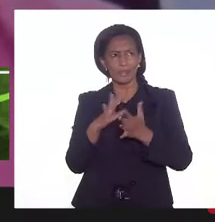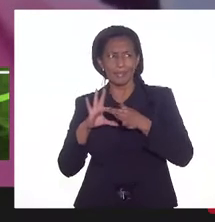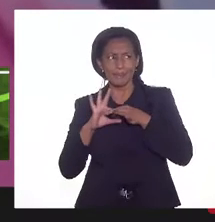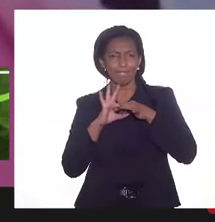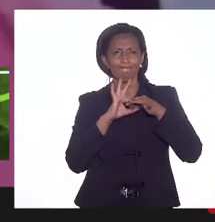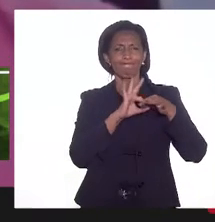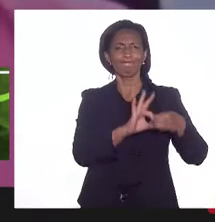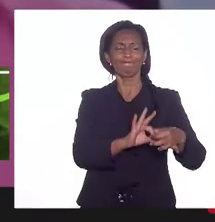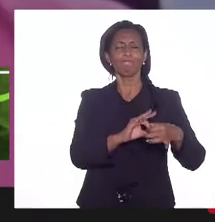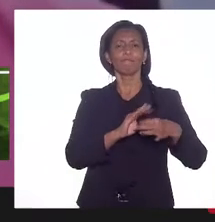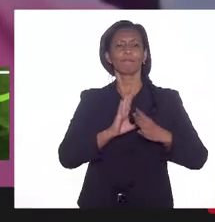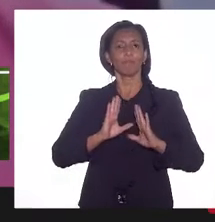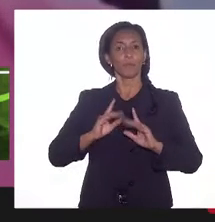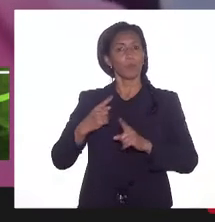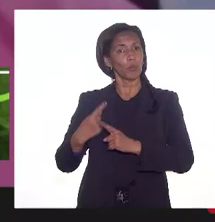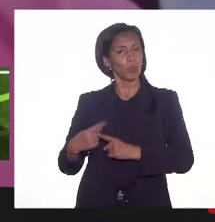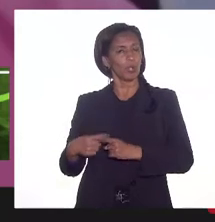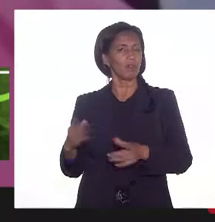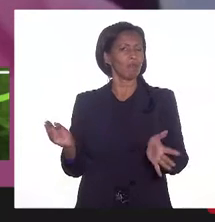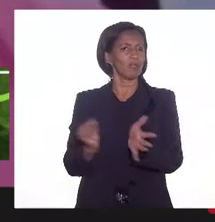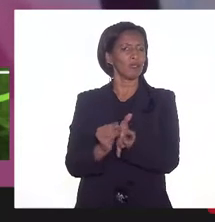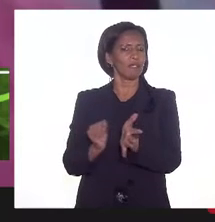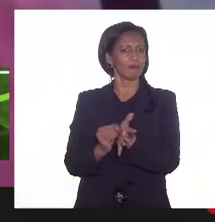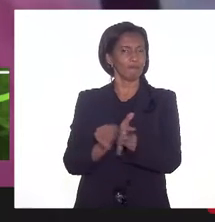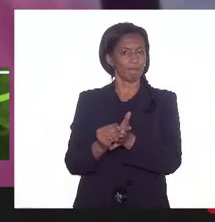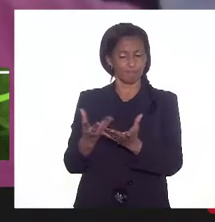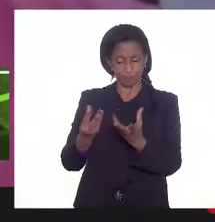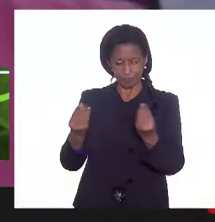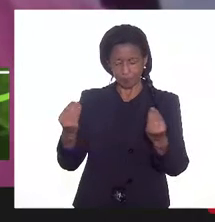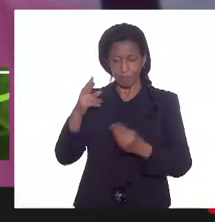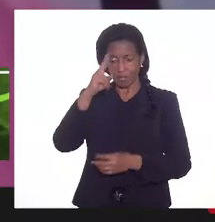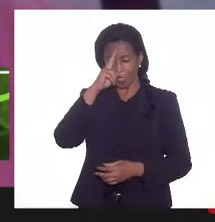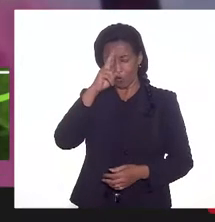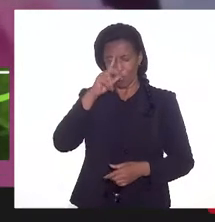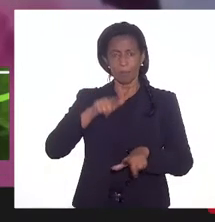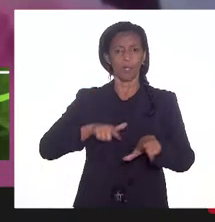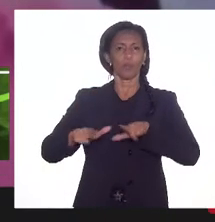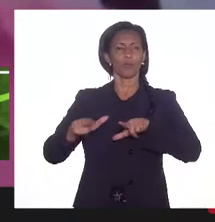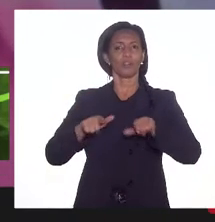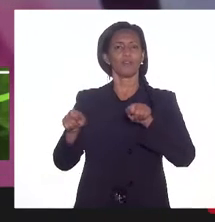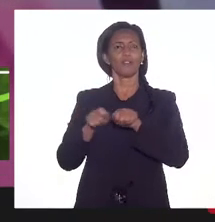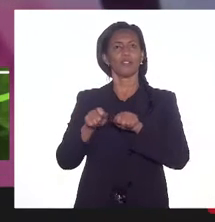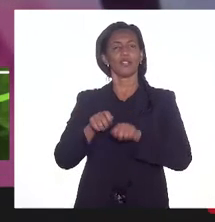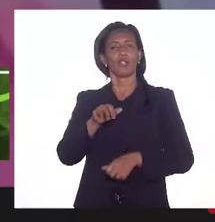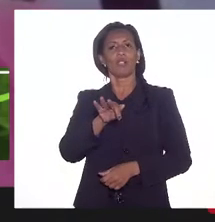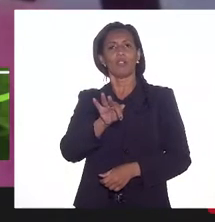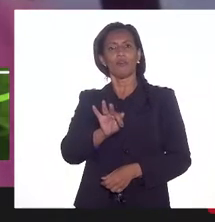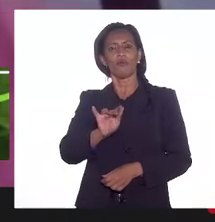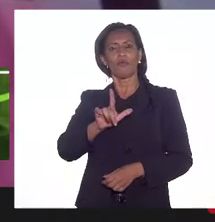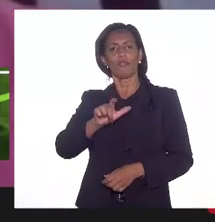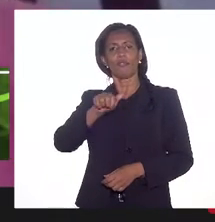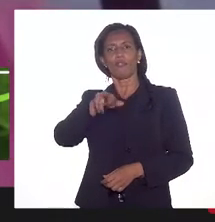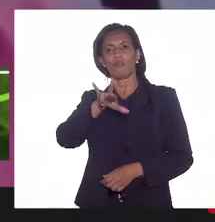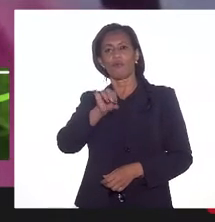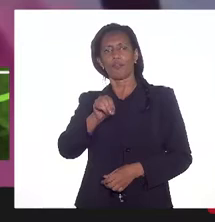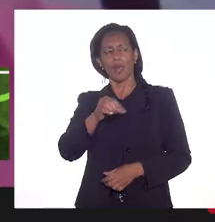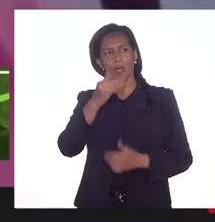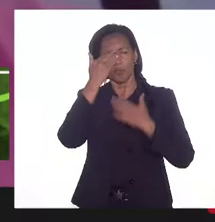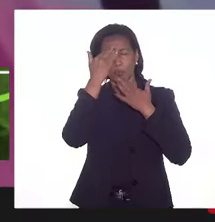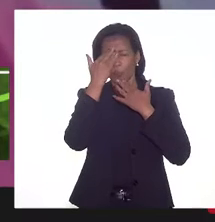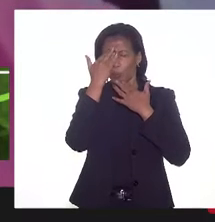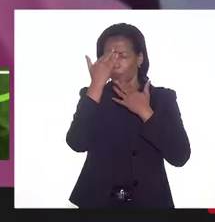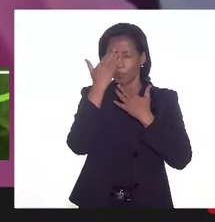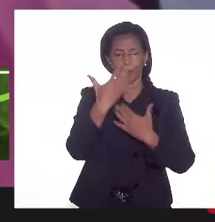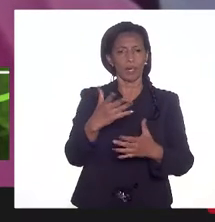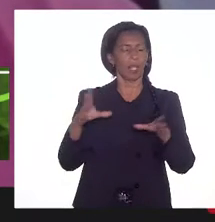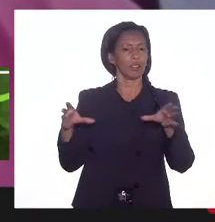papo porque o que falta muito e eu vou lembrar um trabalho feito lá atrás pelo Flávio Aniceto e muito obrigado ao pessoal da